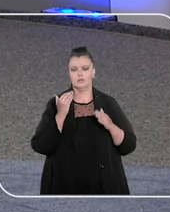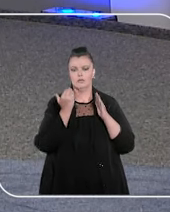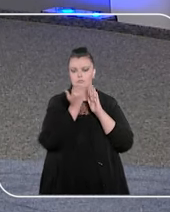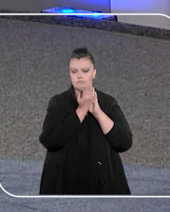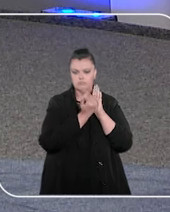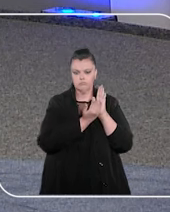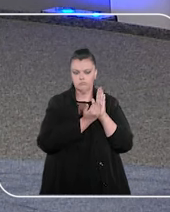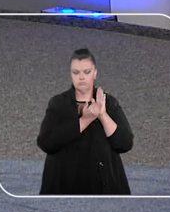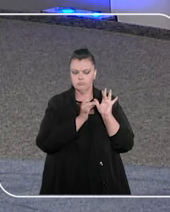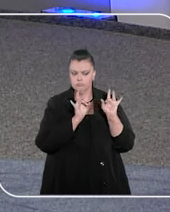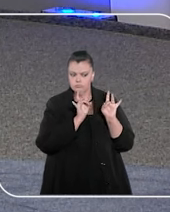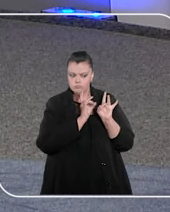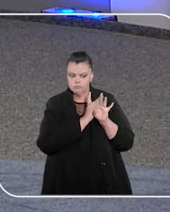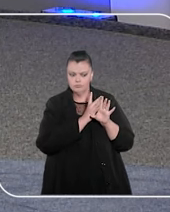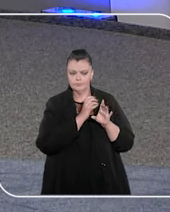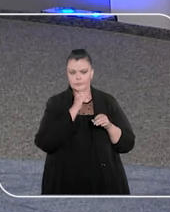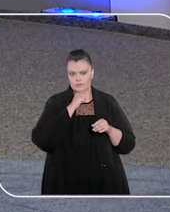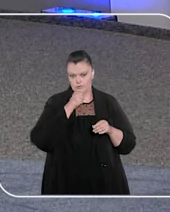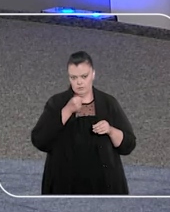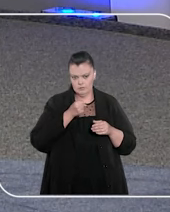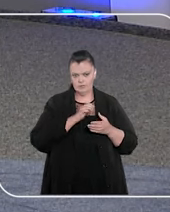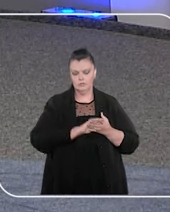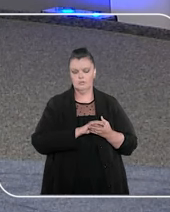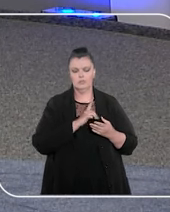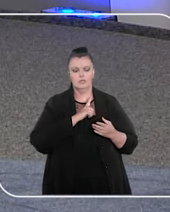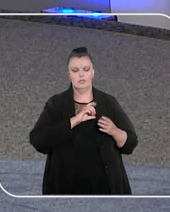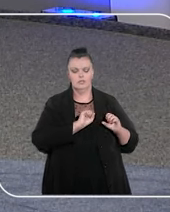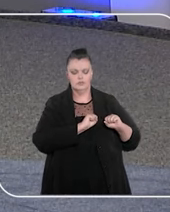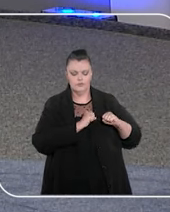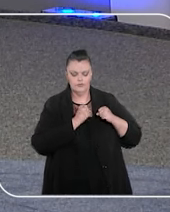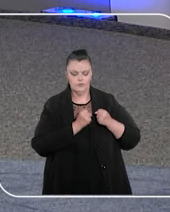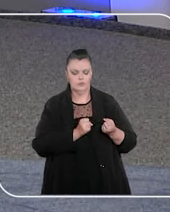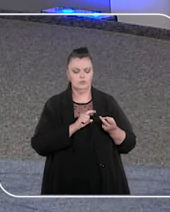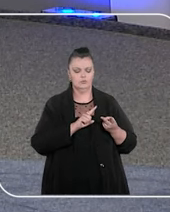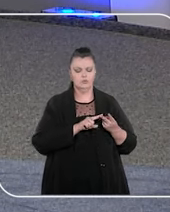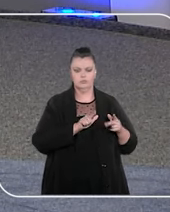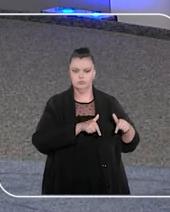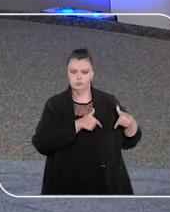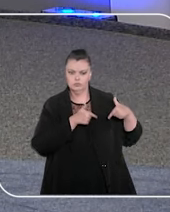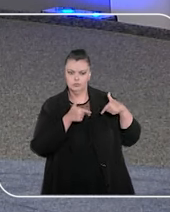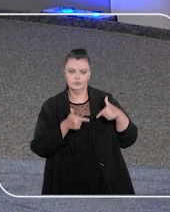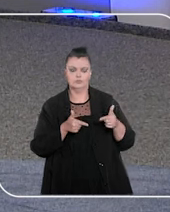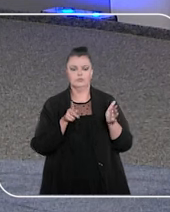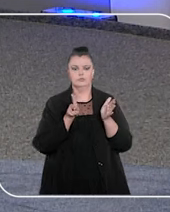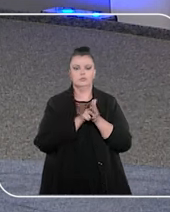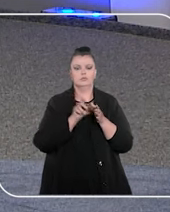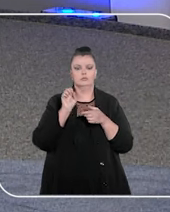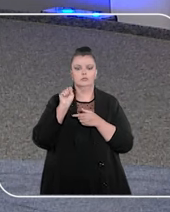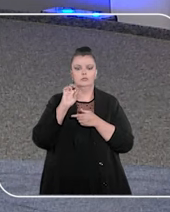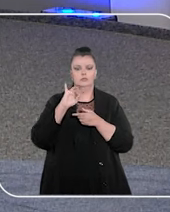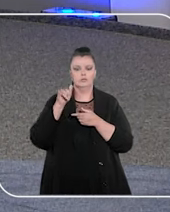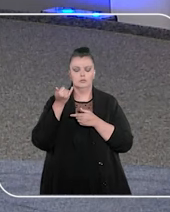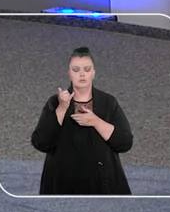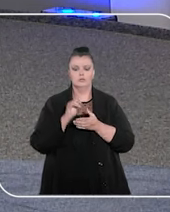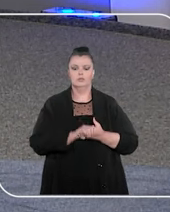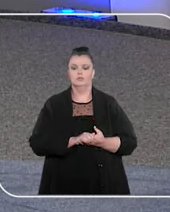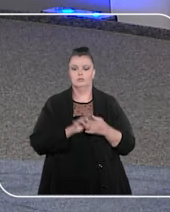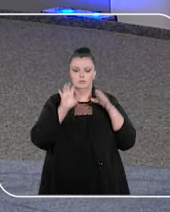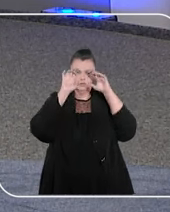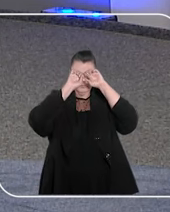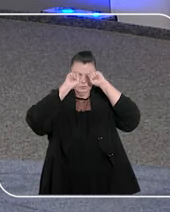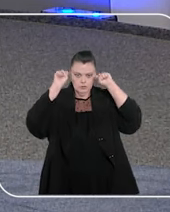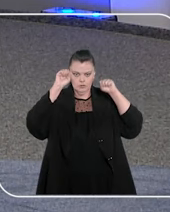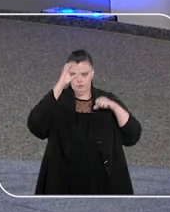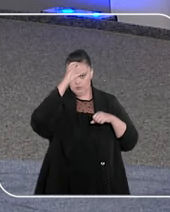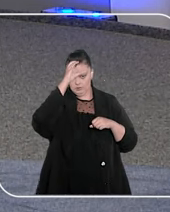trazer um último tópico em relação a esse esforço, a esse empenho do Superior Tribunal de Justiça, do Tribunal da Cidadania, tanto